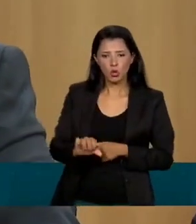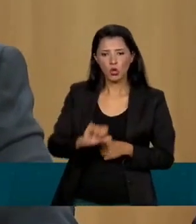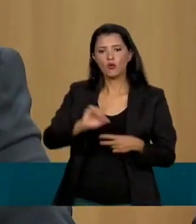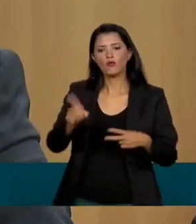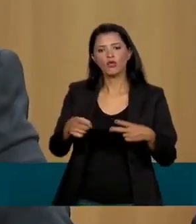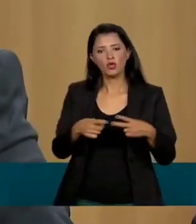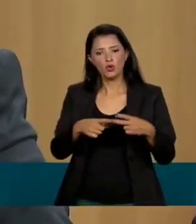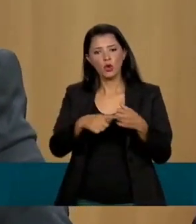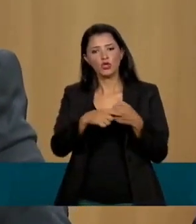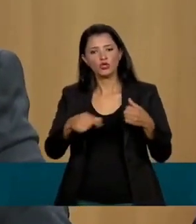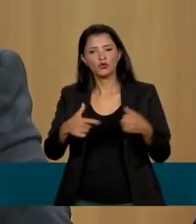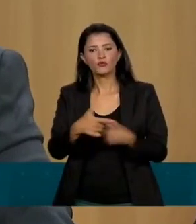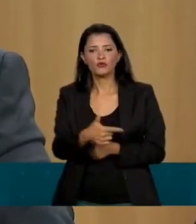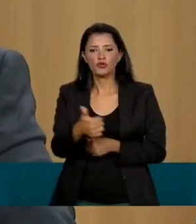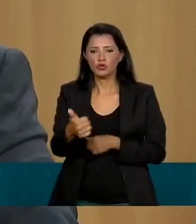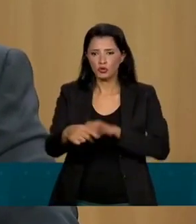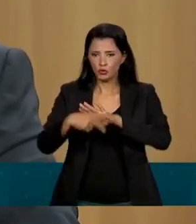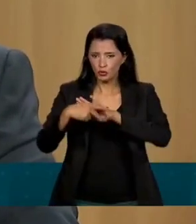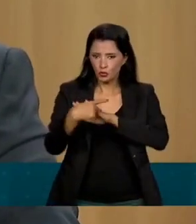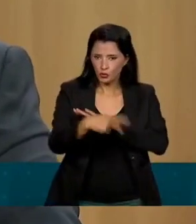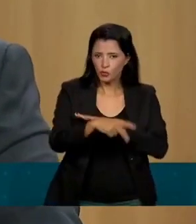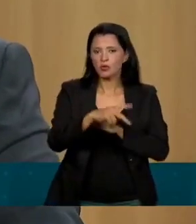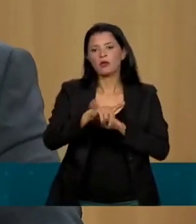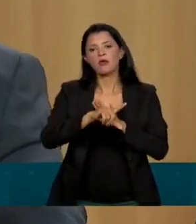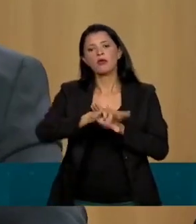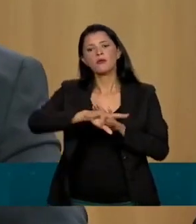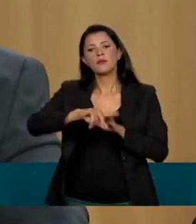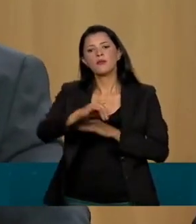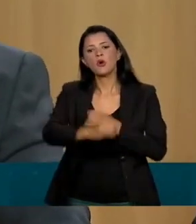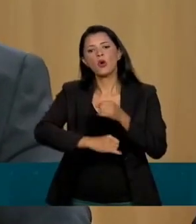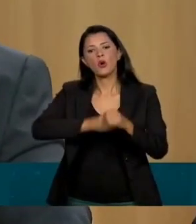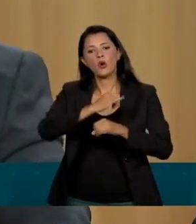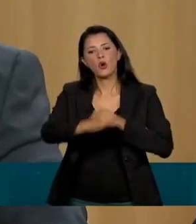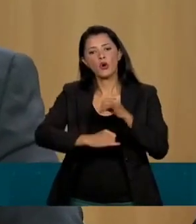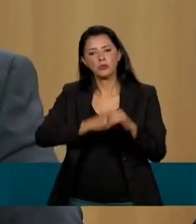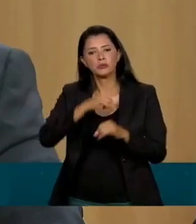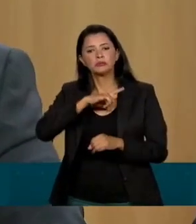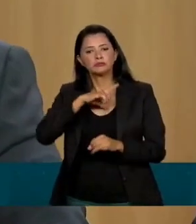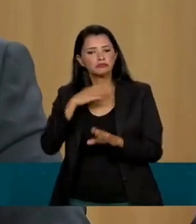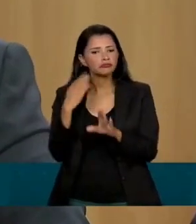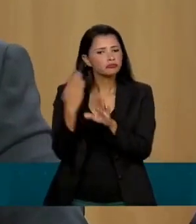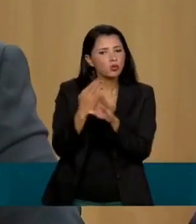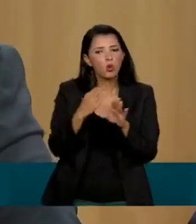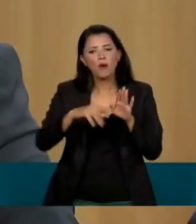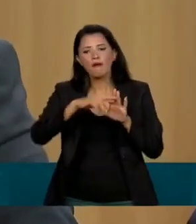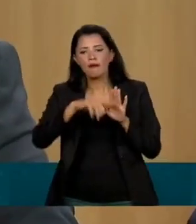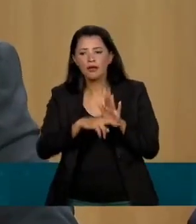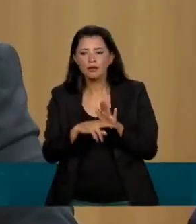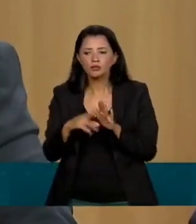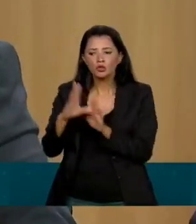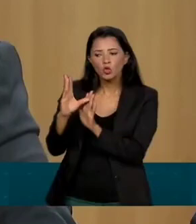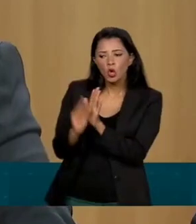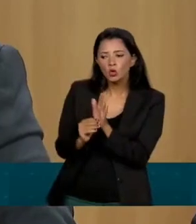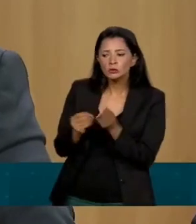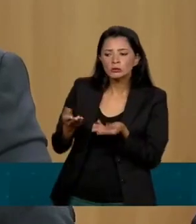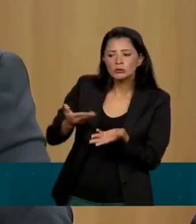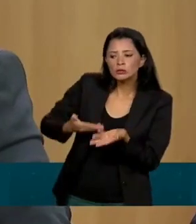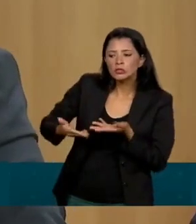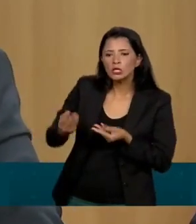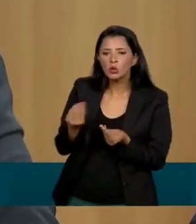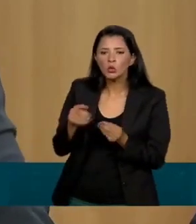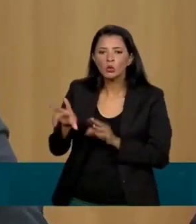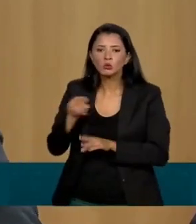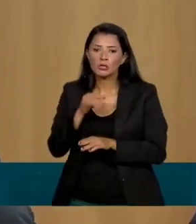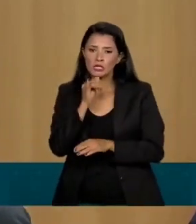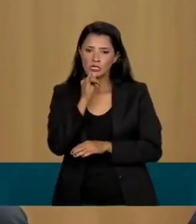artigo 21 do Marco Civil da Internet, você encontra regras de moderação de conteúdos, por exemplo, no que se